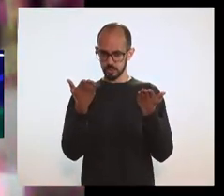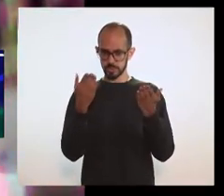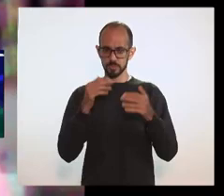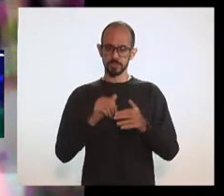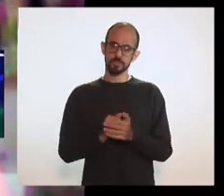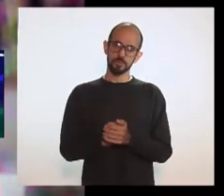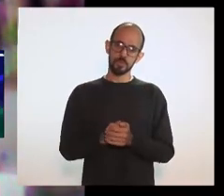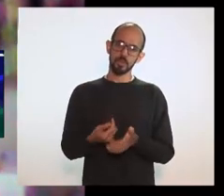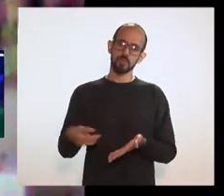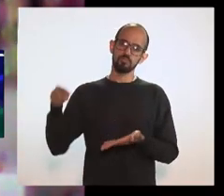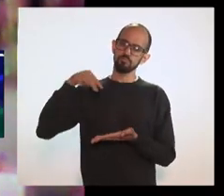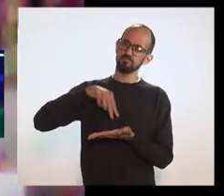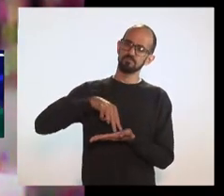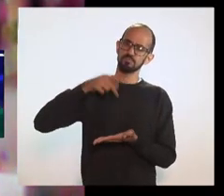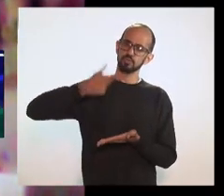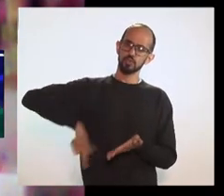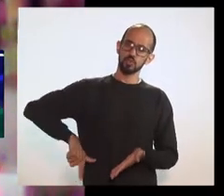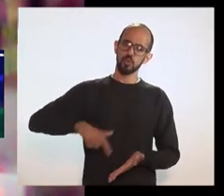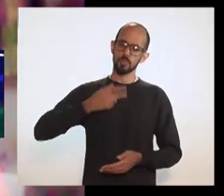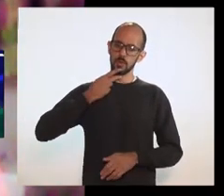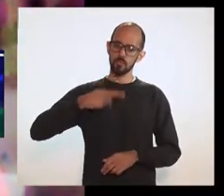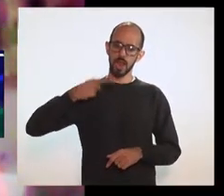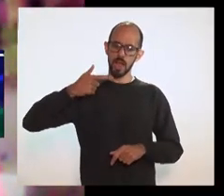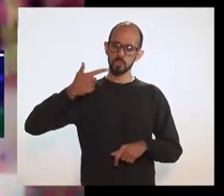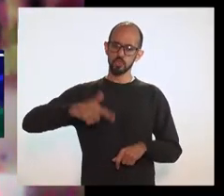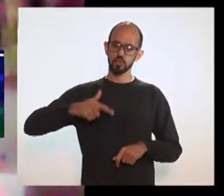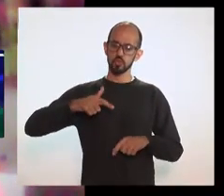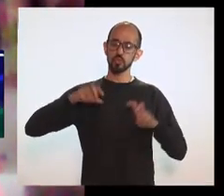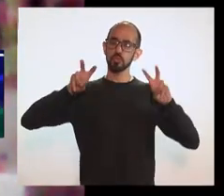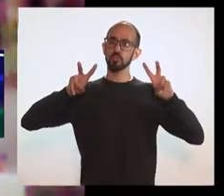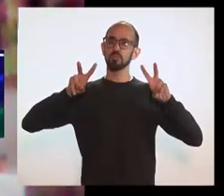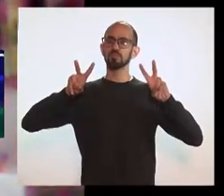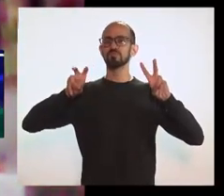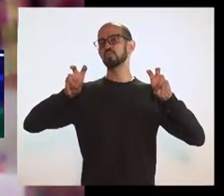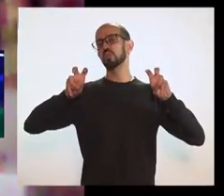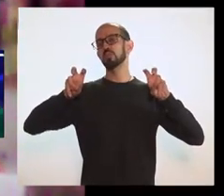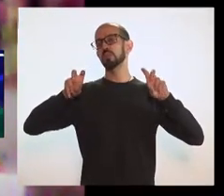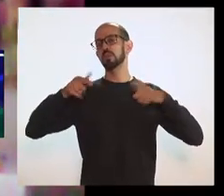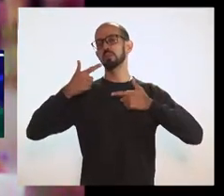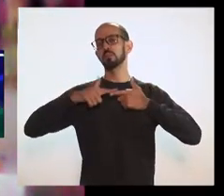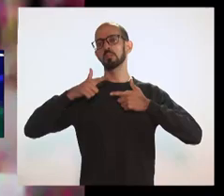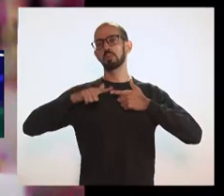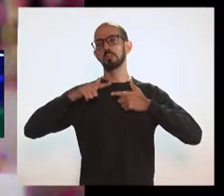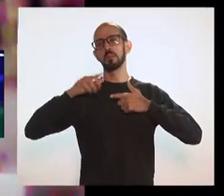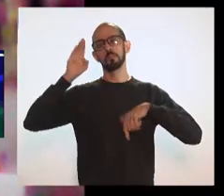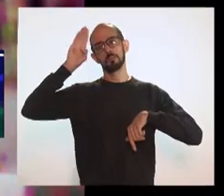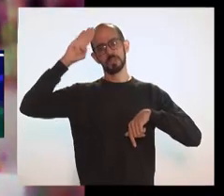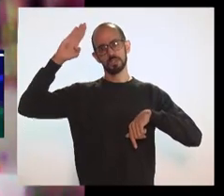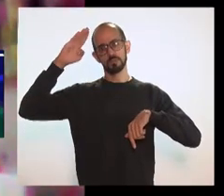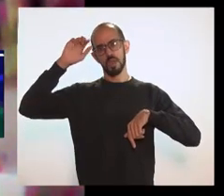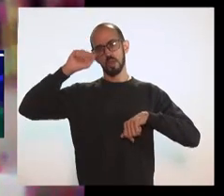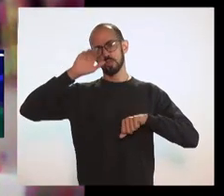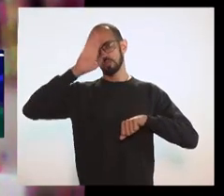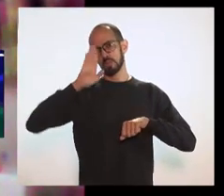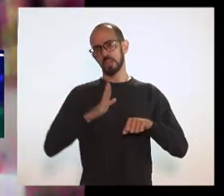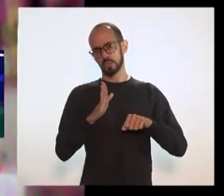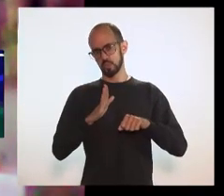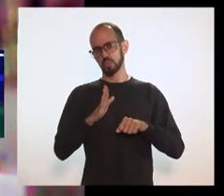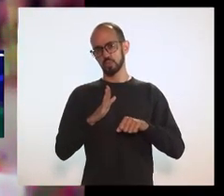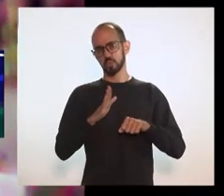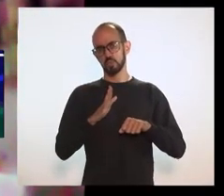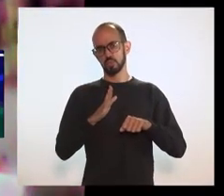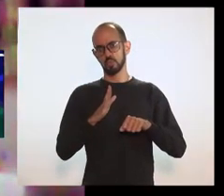vez ao plenário para falar sobre o problema central que a humanidade atravessa hoje e que o Brasil se tornou o